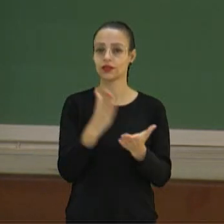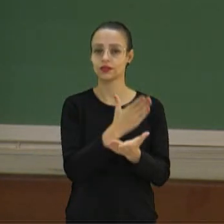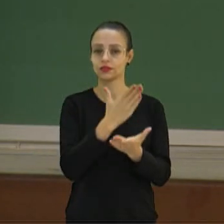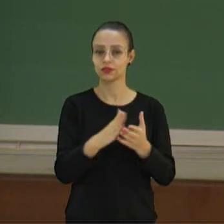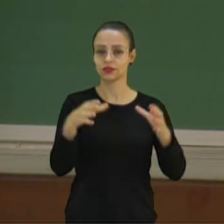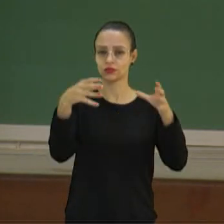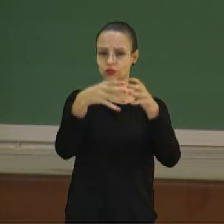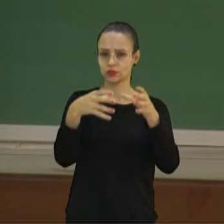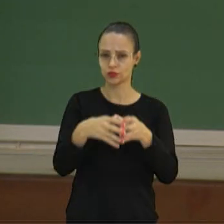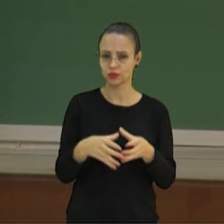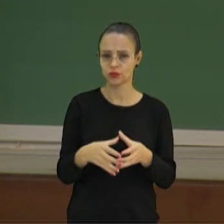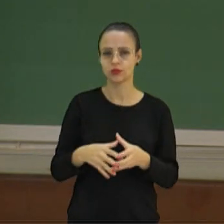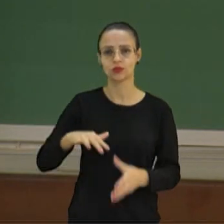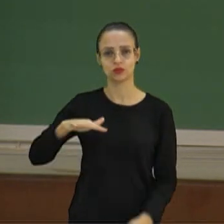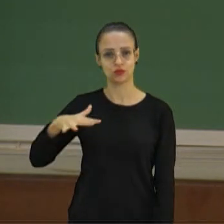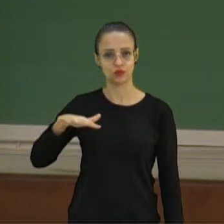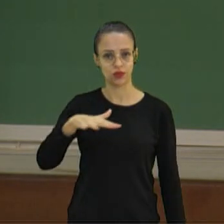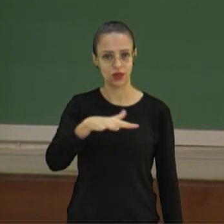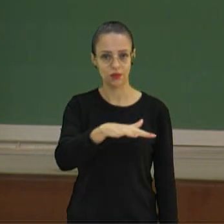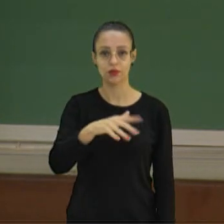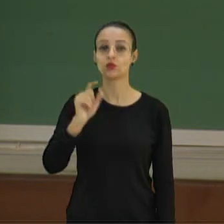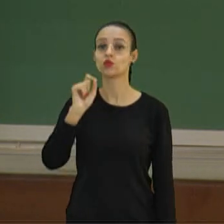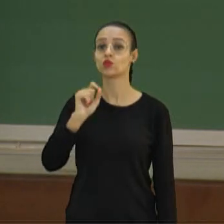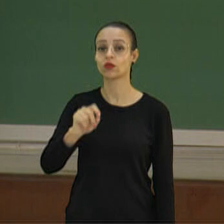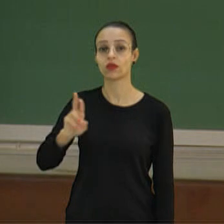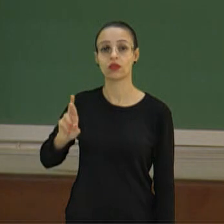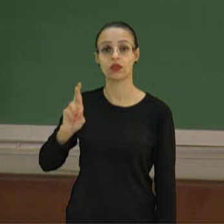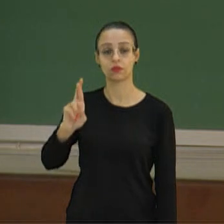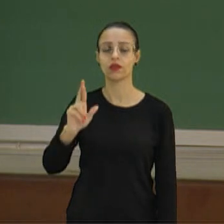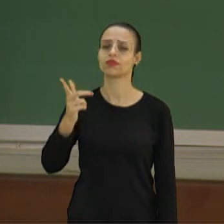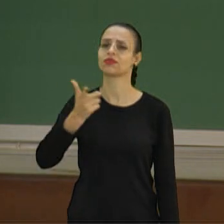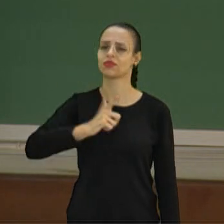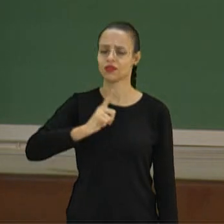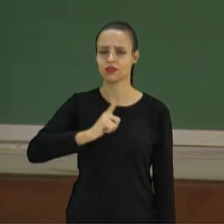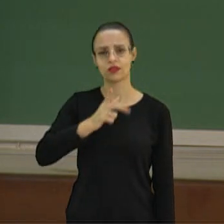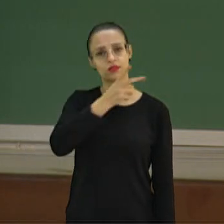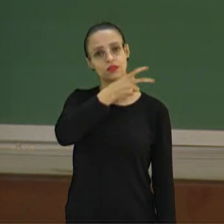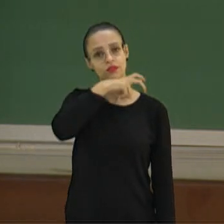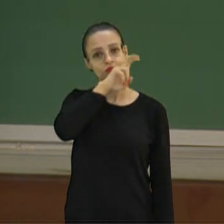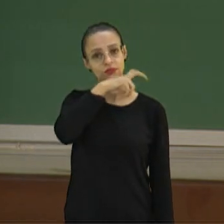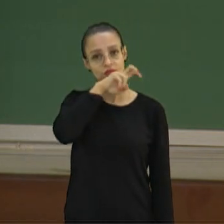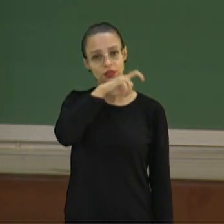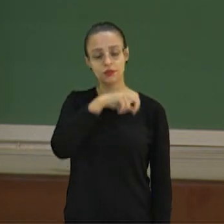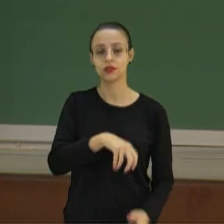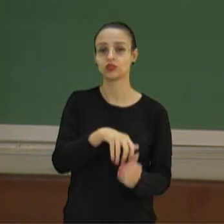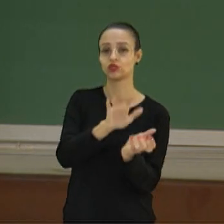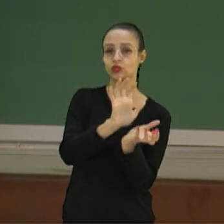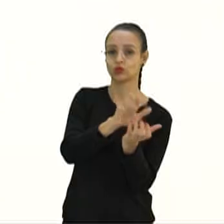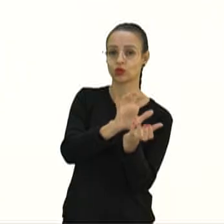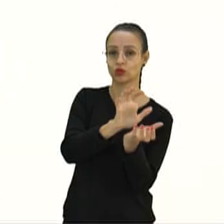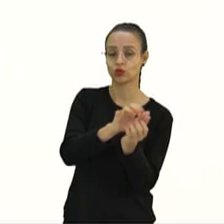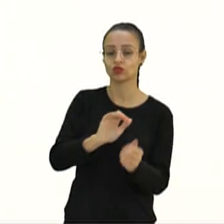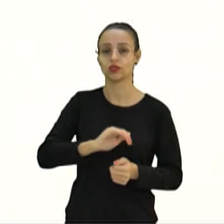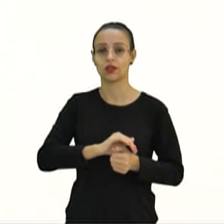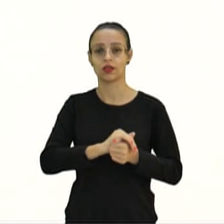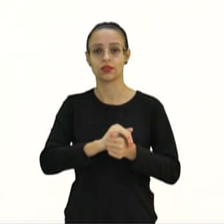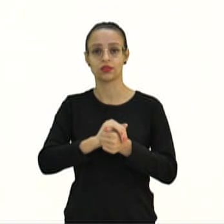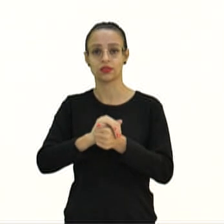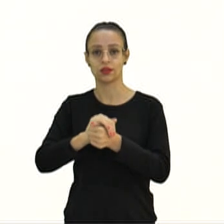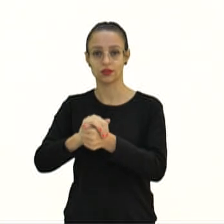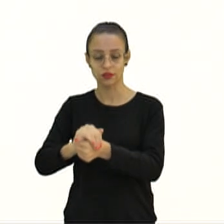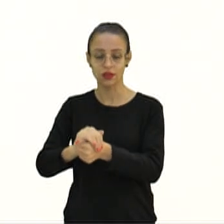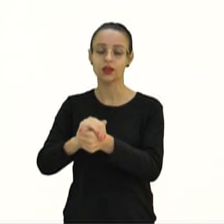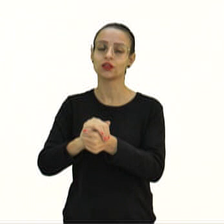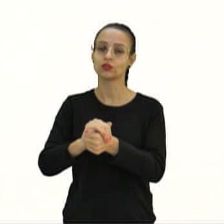dos répteis. E eu te contei que eles são representados por serpentes, por crocodilos, tartarugas,